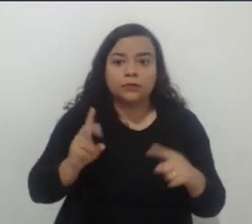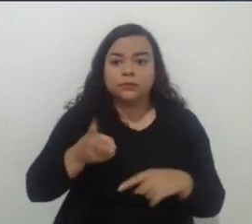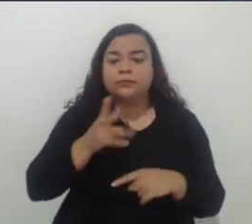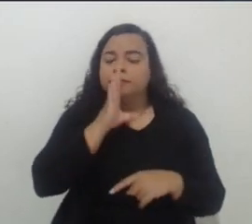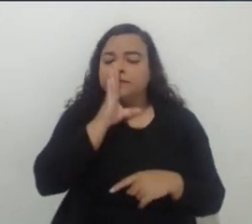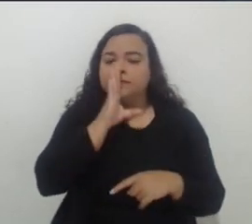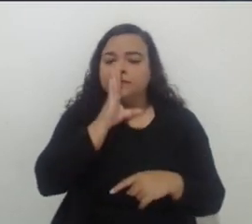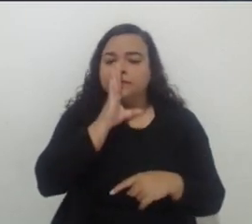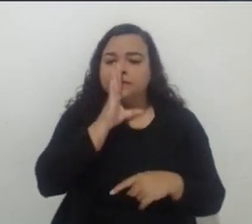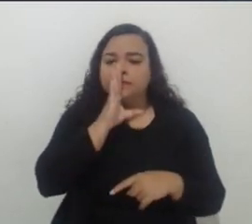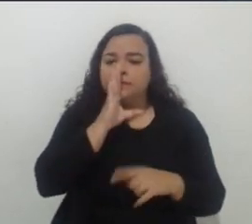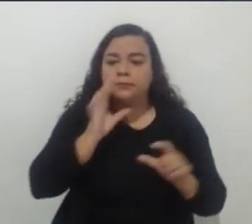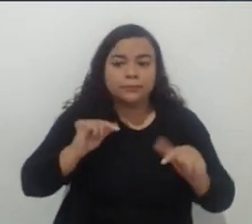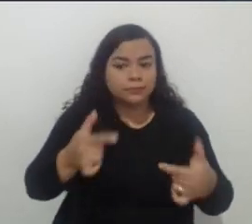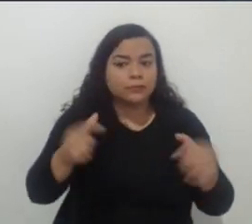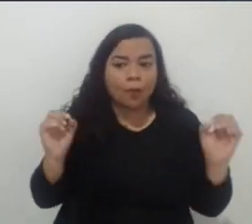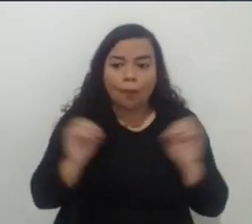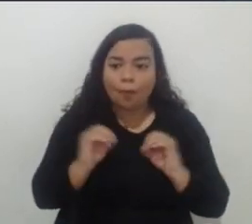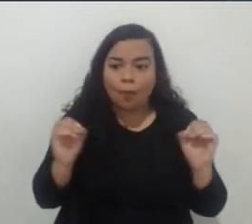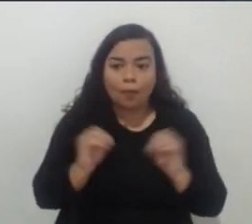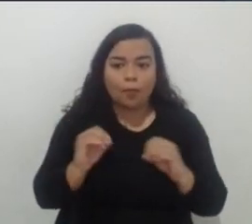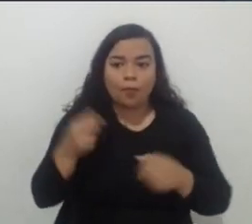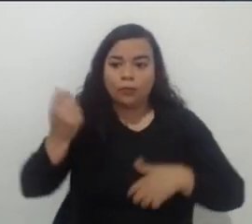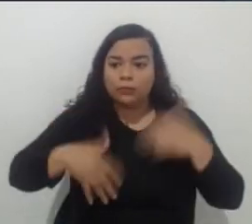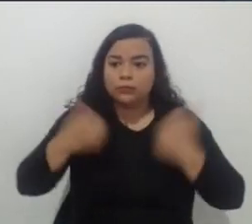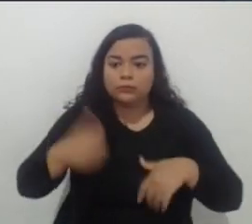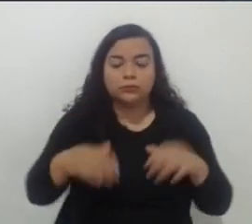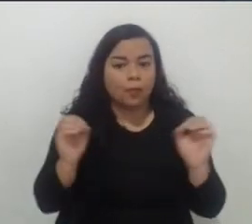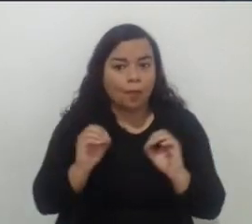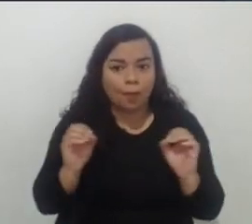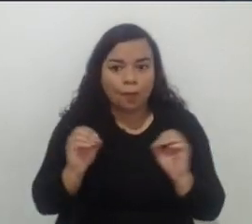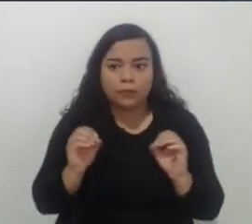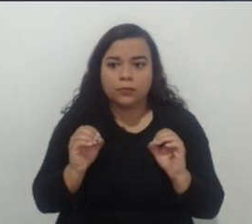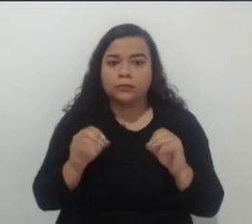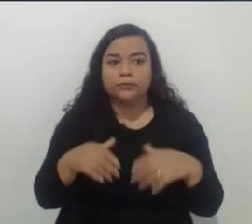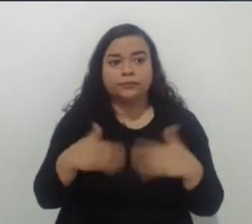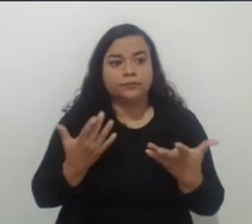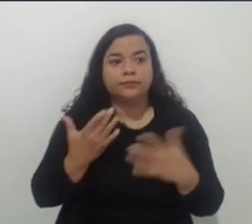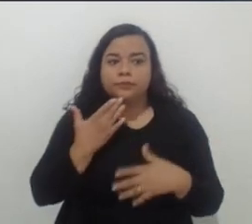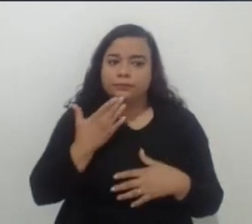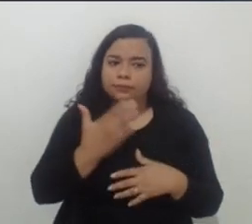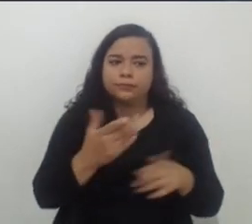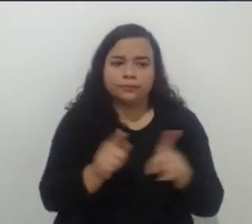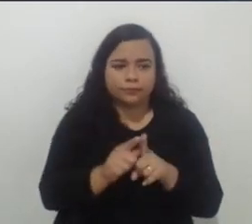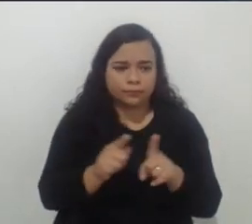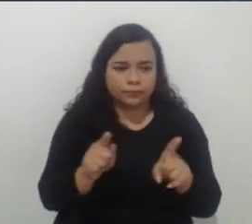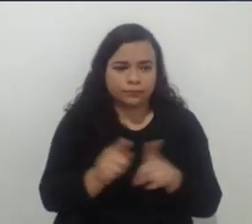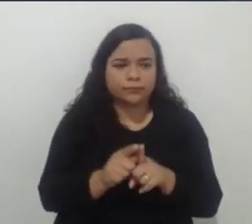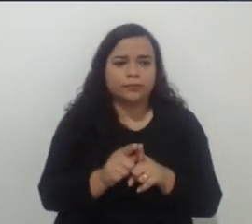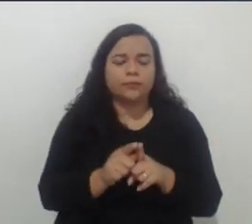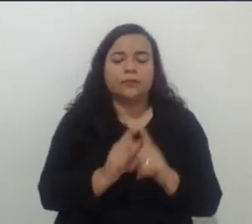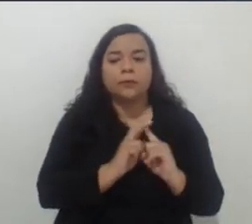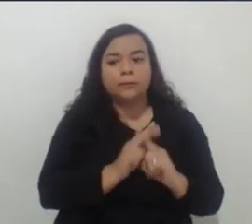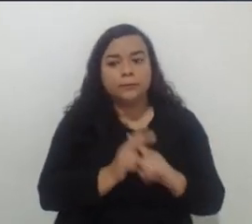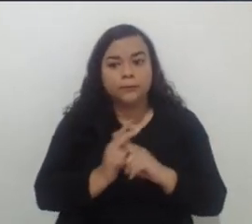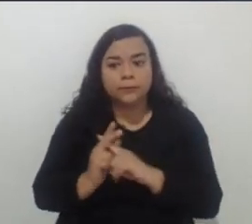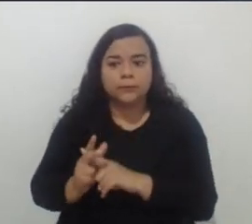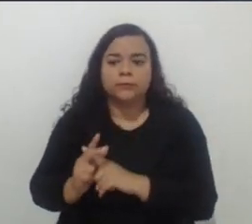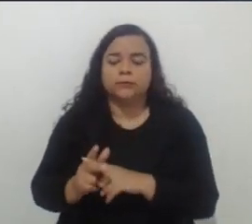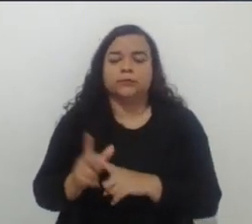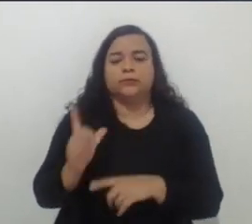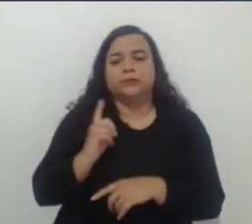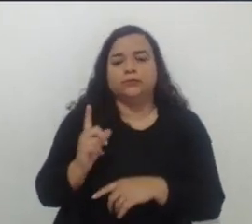silêncio sem expressar qualquer ressalva e requerendo a homologação do ajuste. Aquiescência